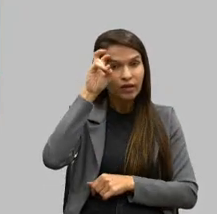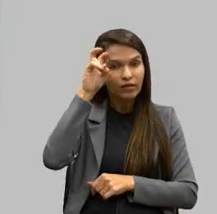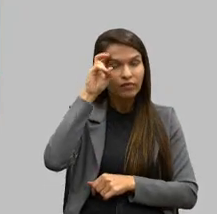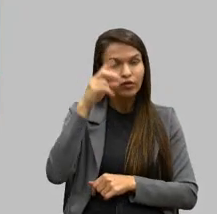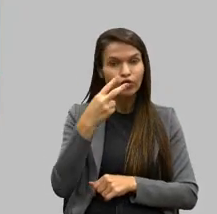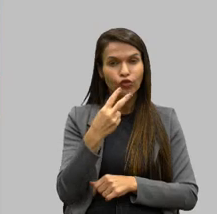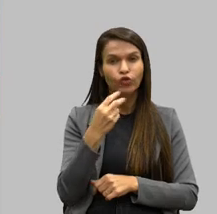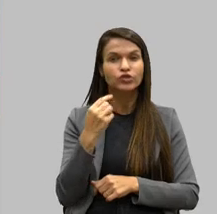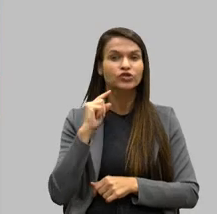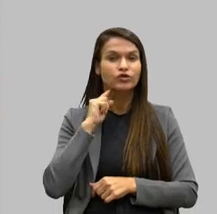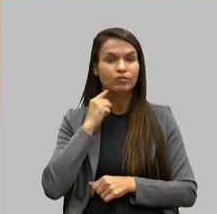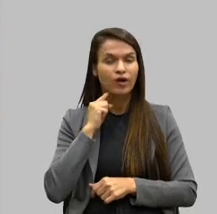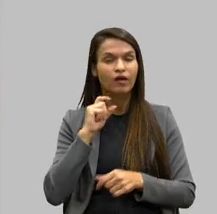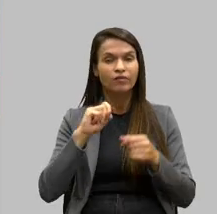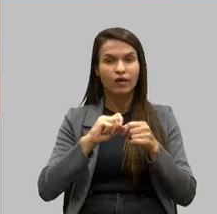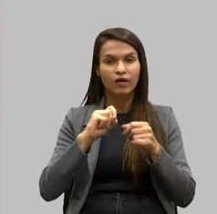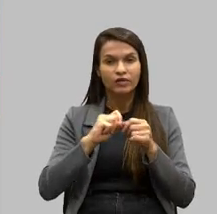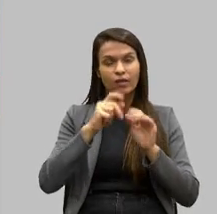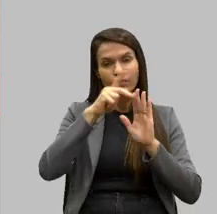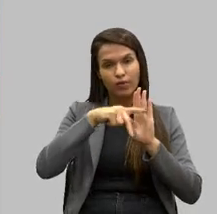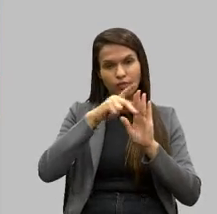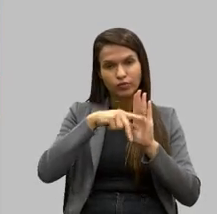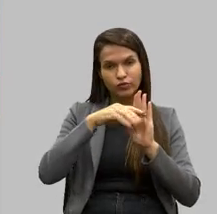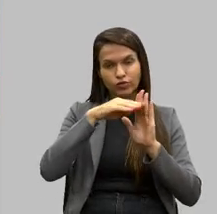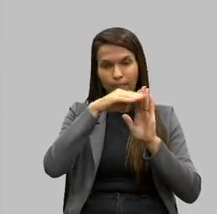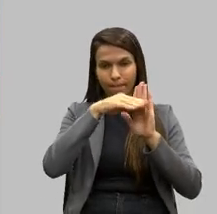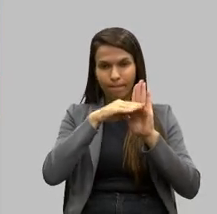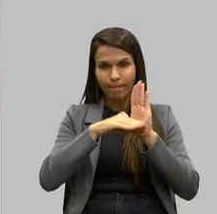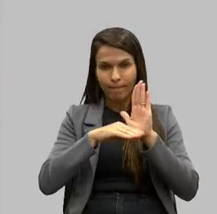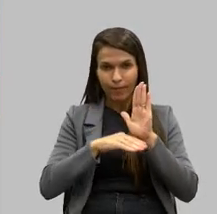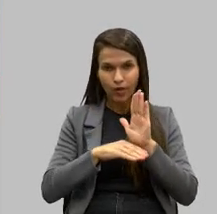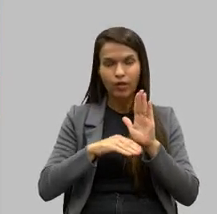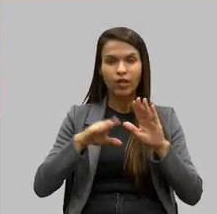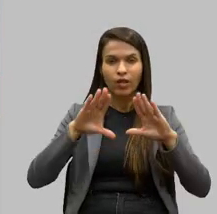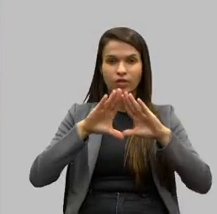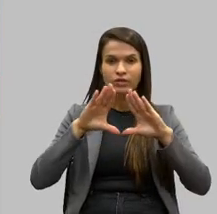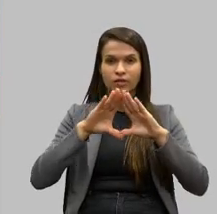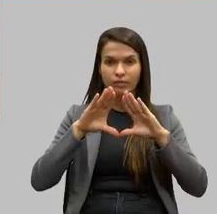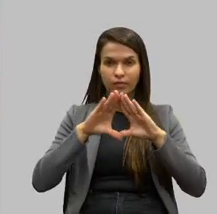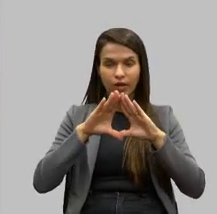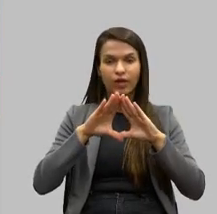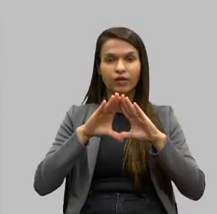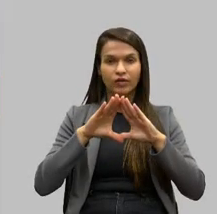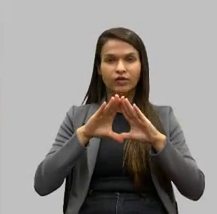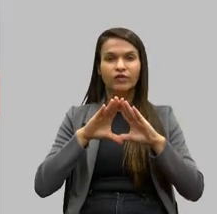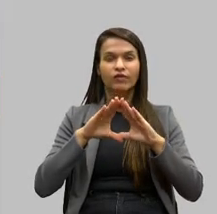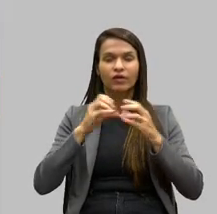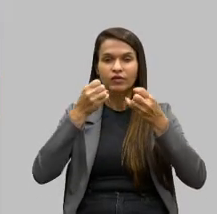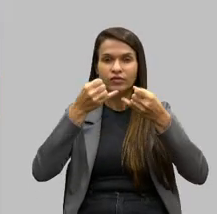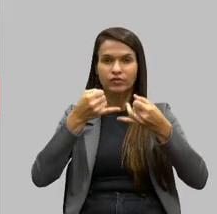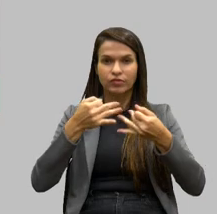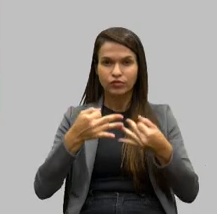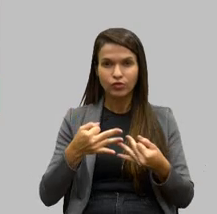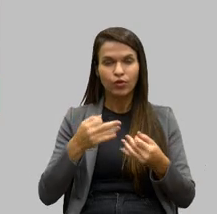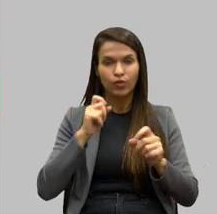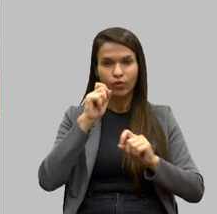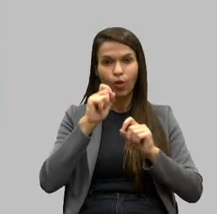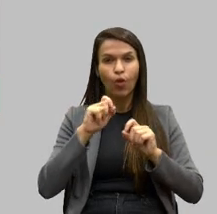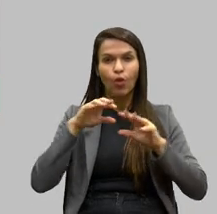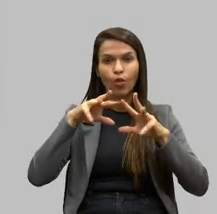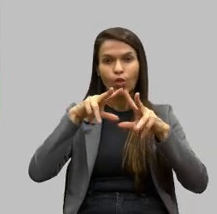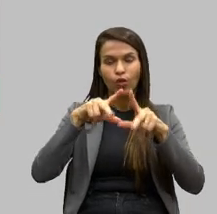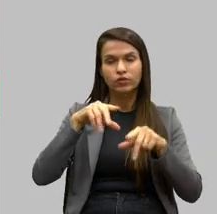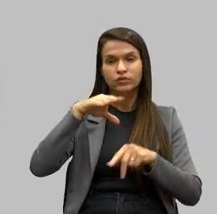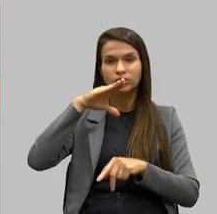maio, faremos o protocolo de um projeto de lei na Assembleia Legislativa que garantirá a todos os servidores da